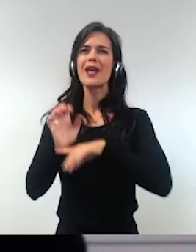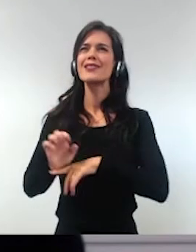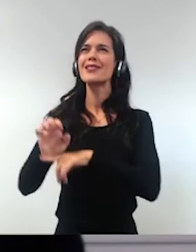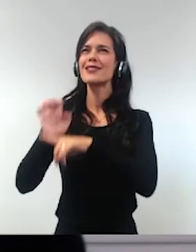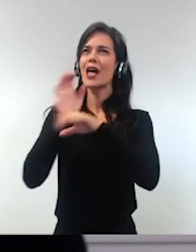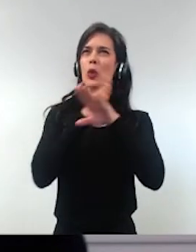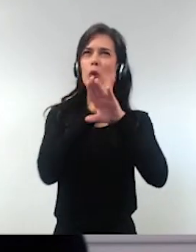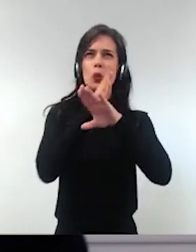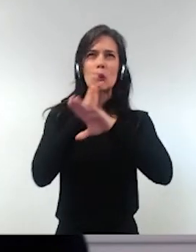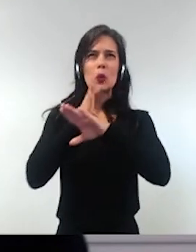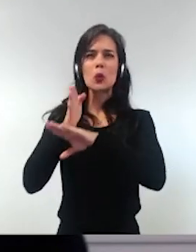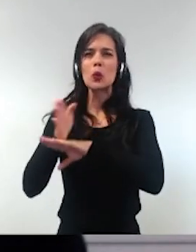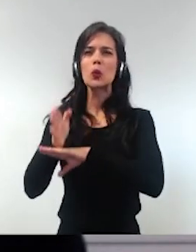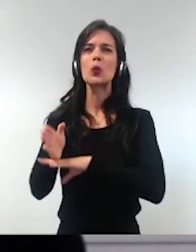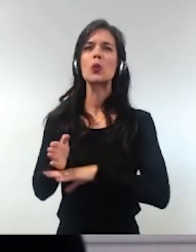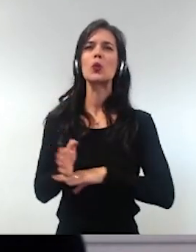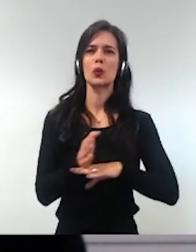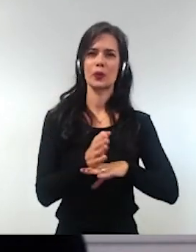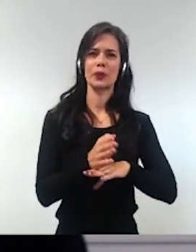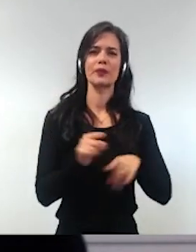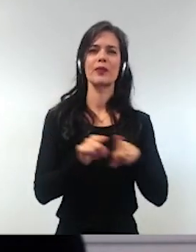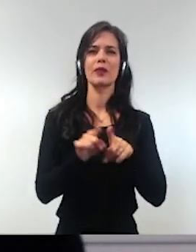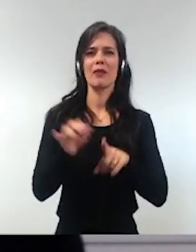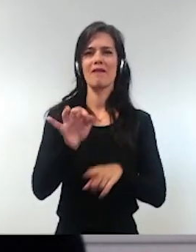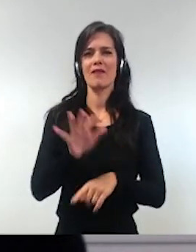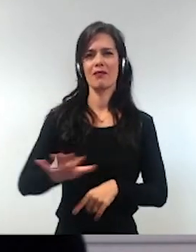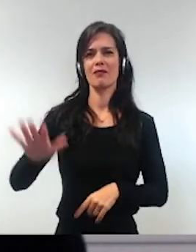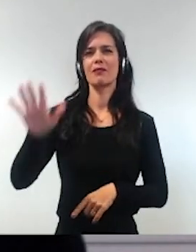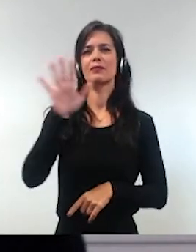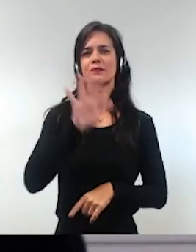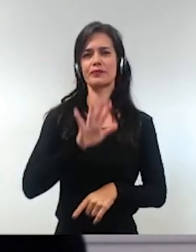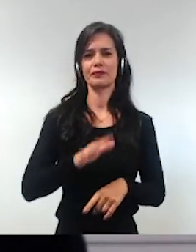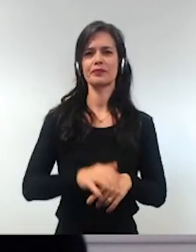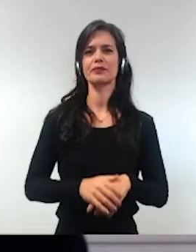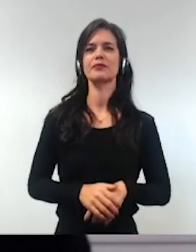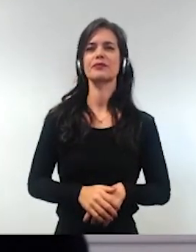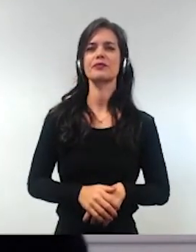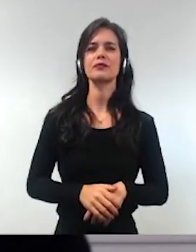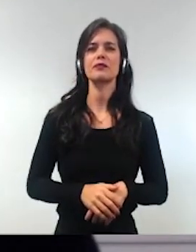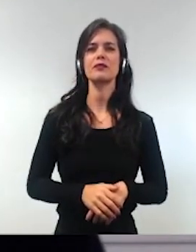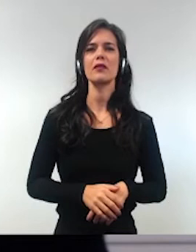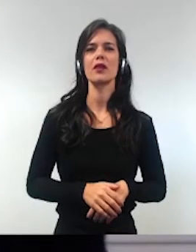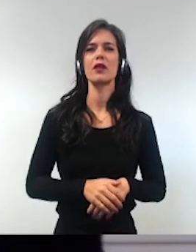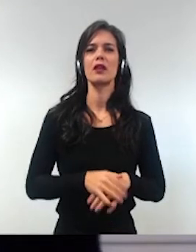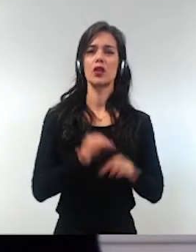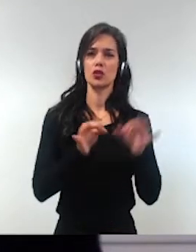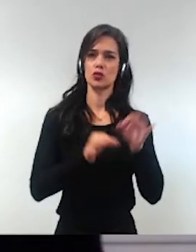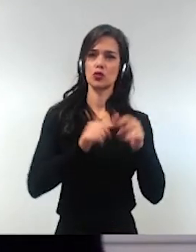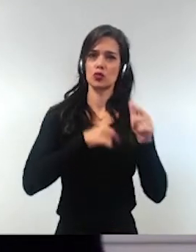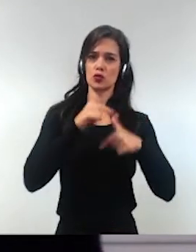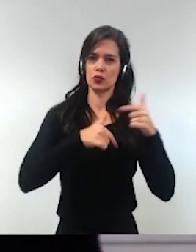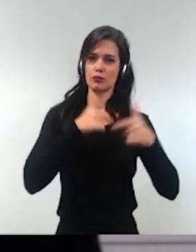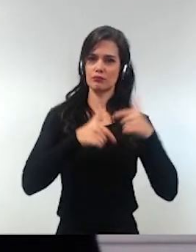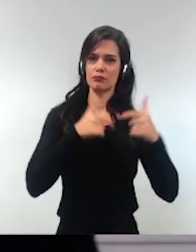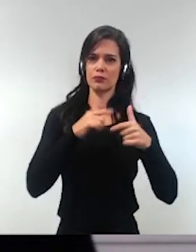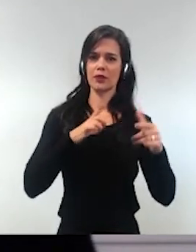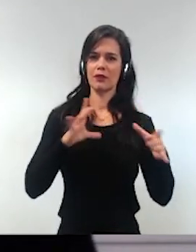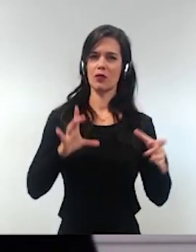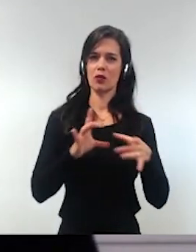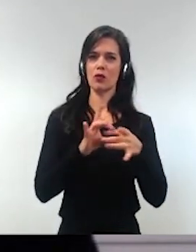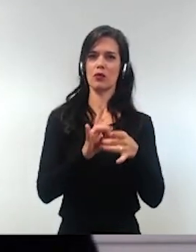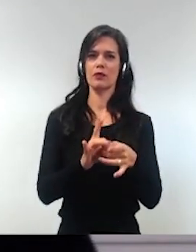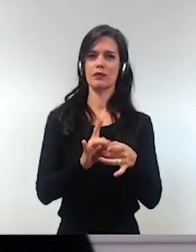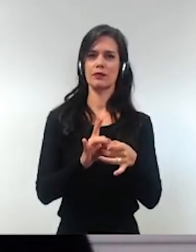estaduais e os tribunais regionais federais do Brasil afora. E com a Justiça do Trabalho foi feito um convênio que a